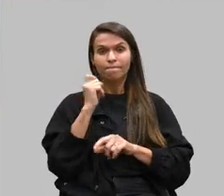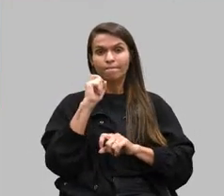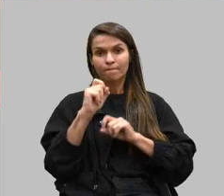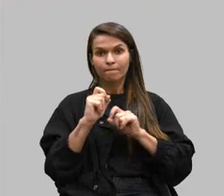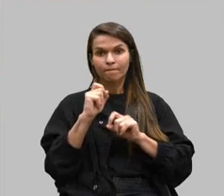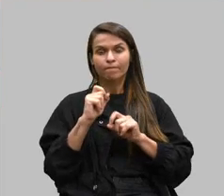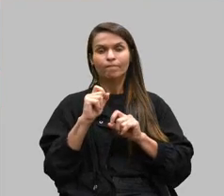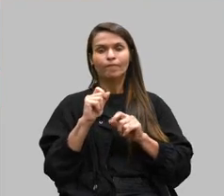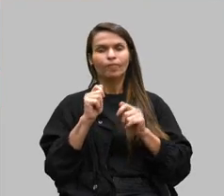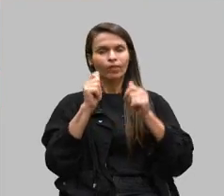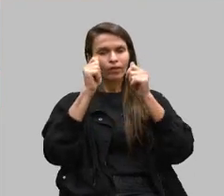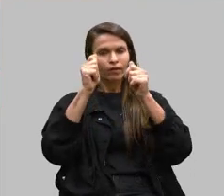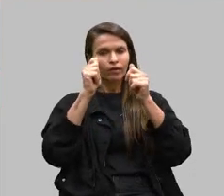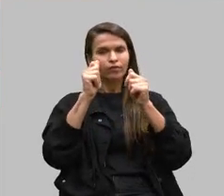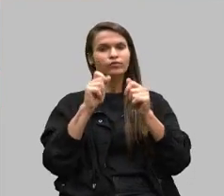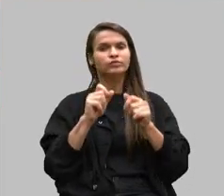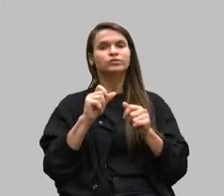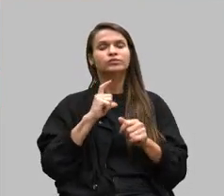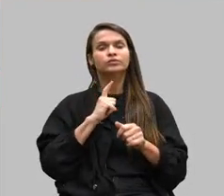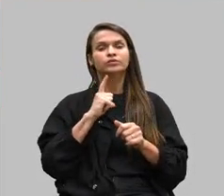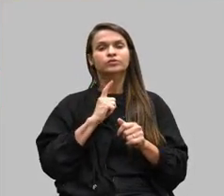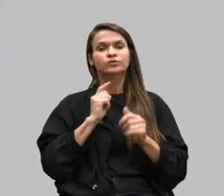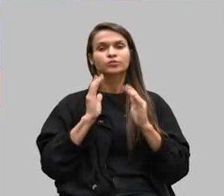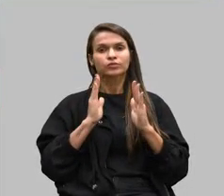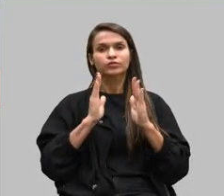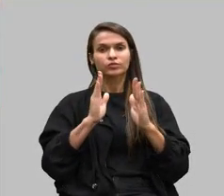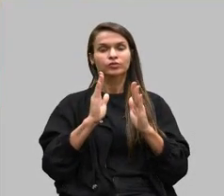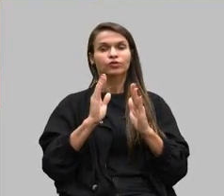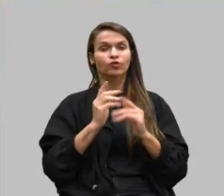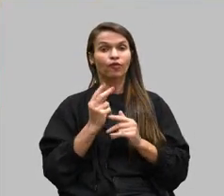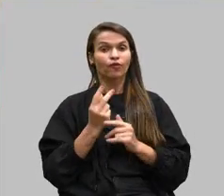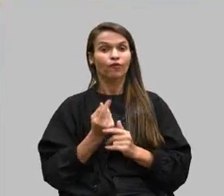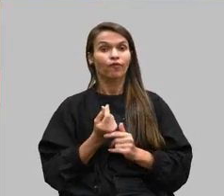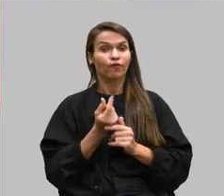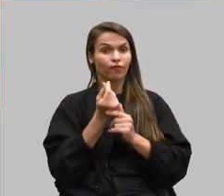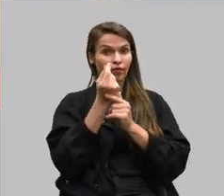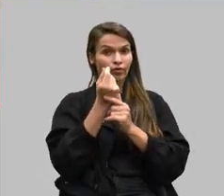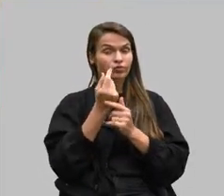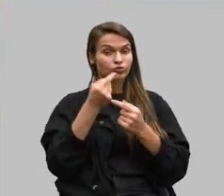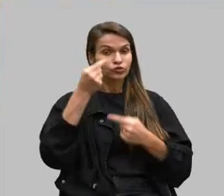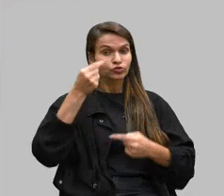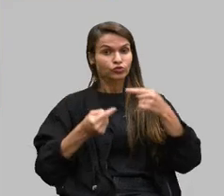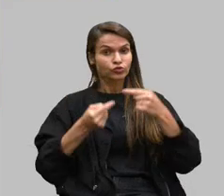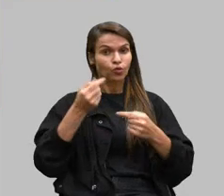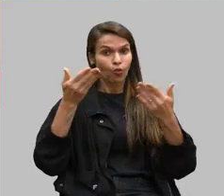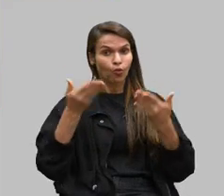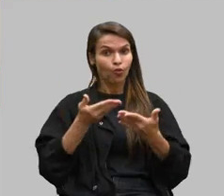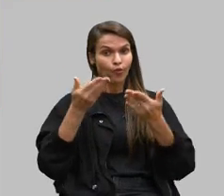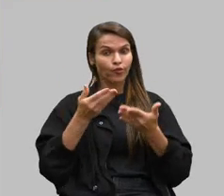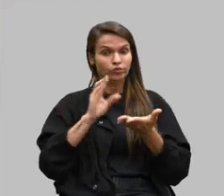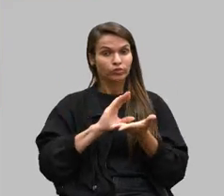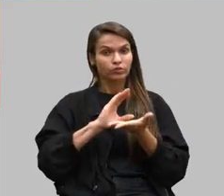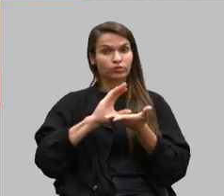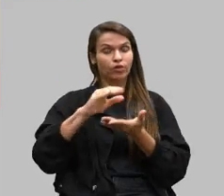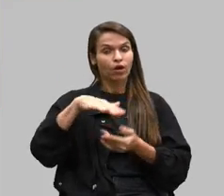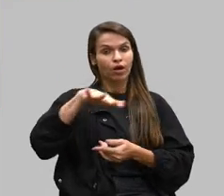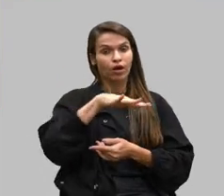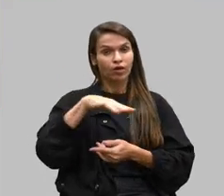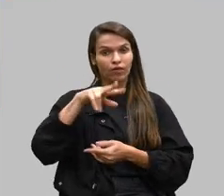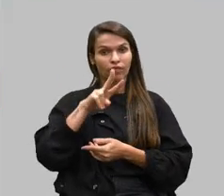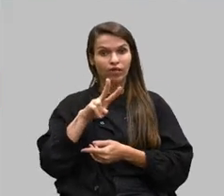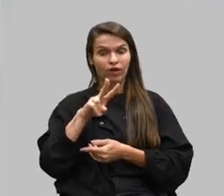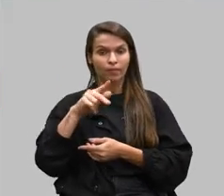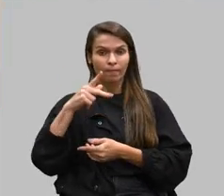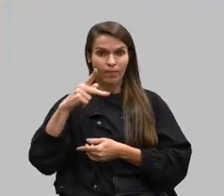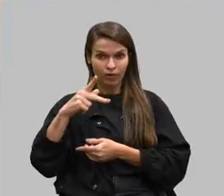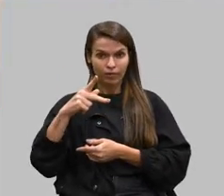Manifesto nós colocamos aqui que parte da outorga desses valores que estão sendo discutidos aqui hoje que eles sejam destinados paraa região do Vale do Paraopeba